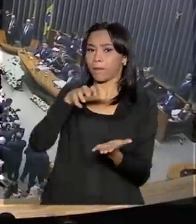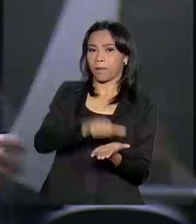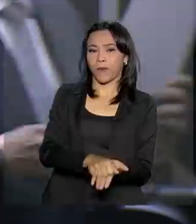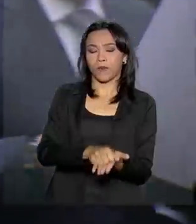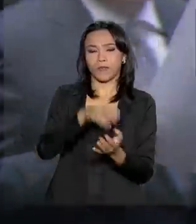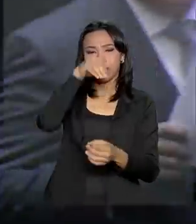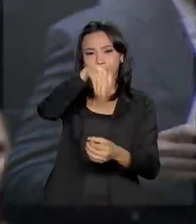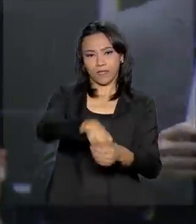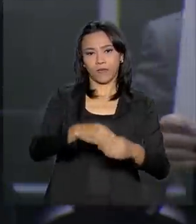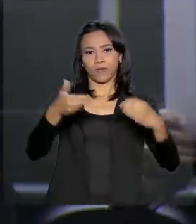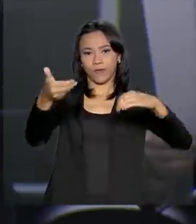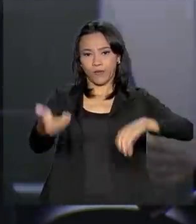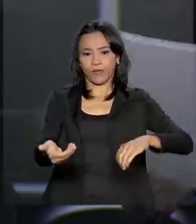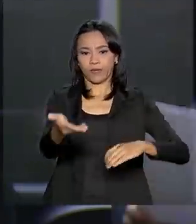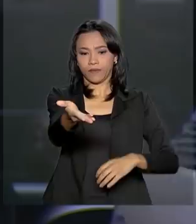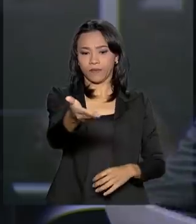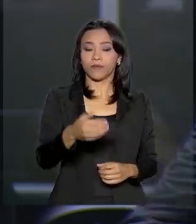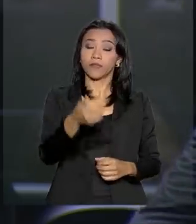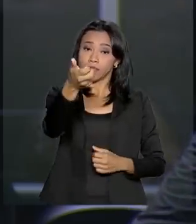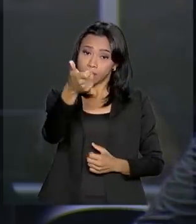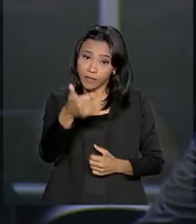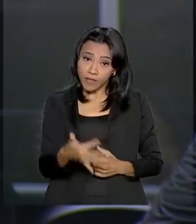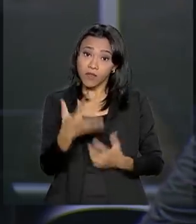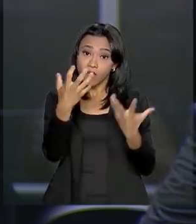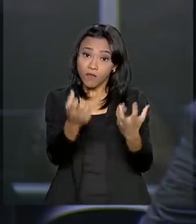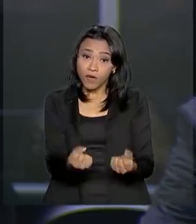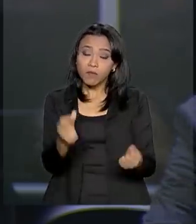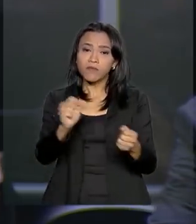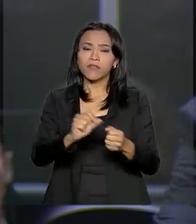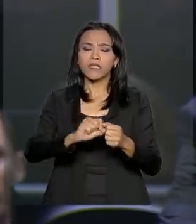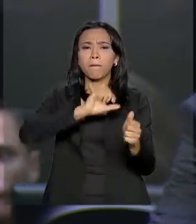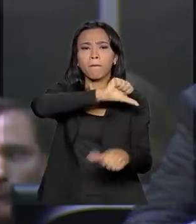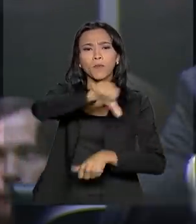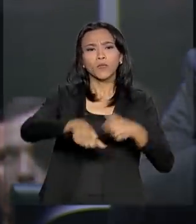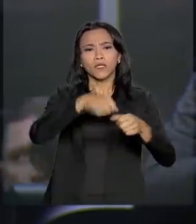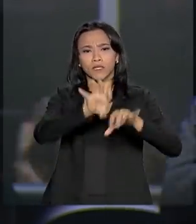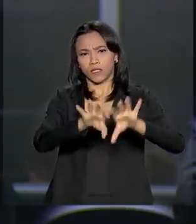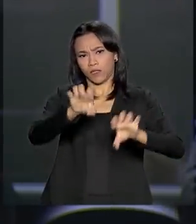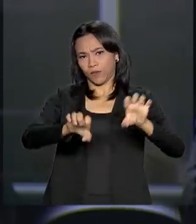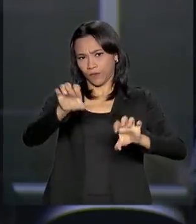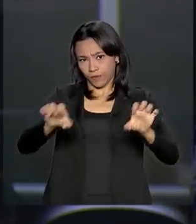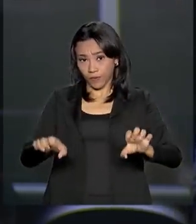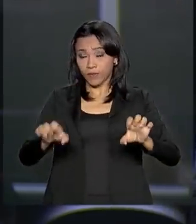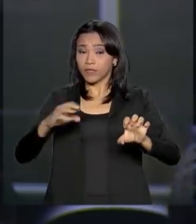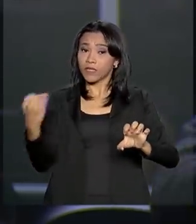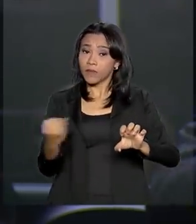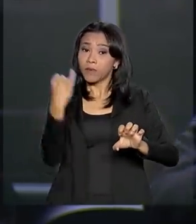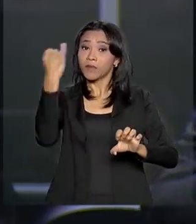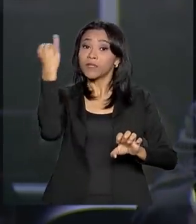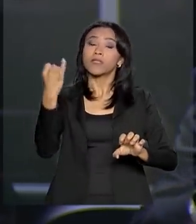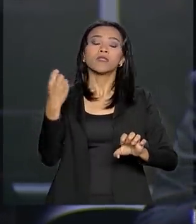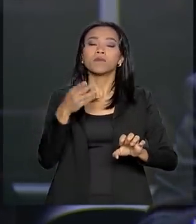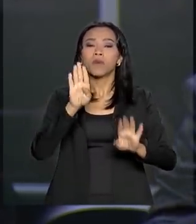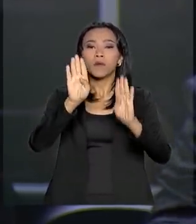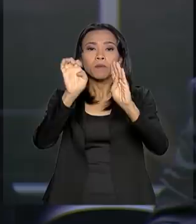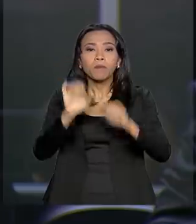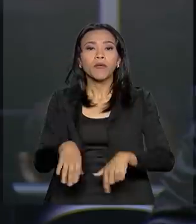Nacional. Realizaremos reformas estruturantes que serão essenciais para a saúde financeira